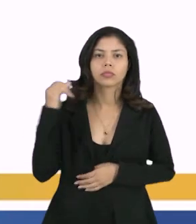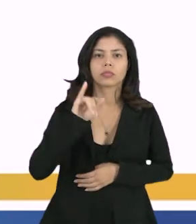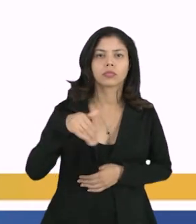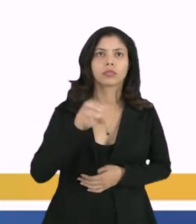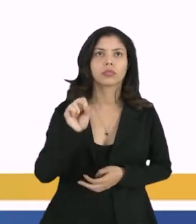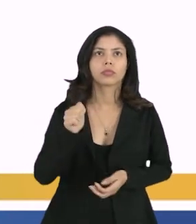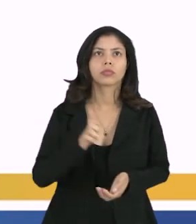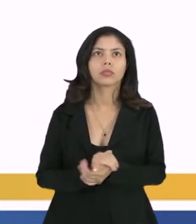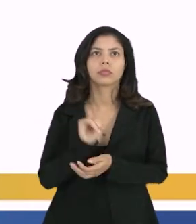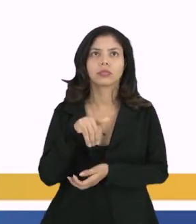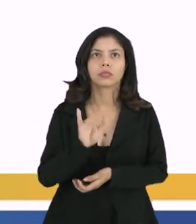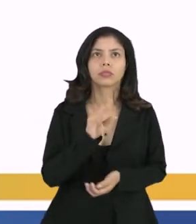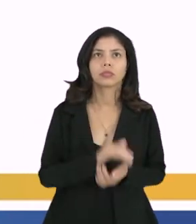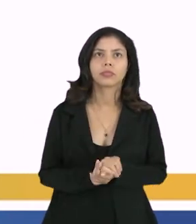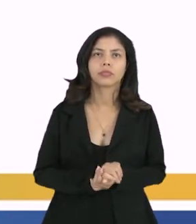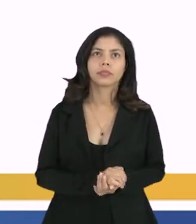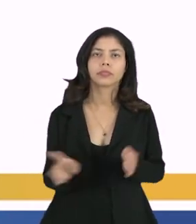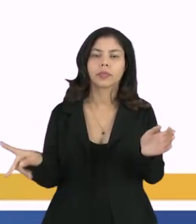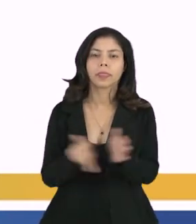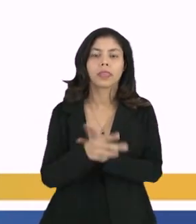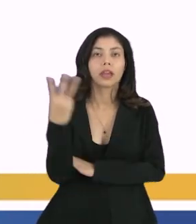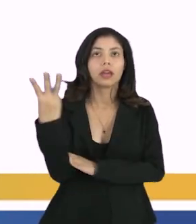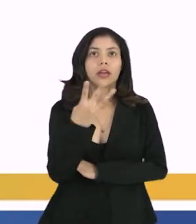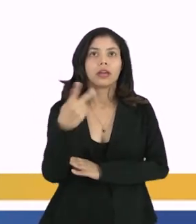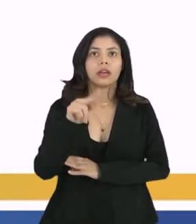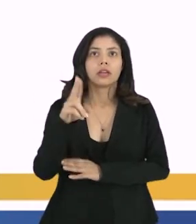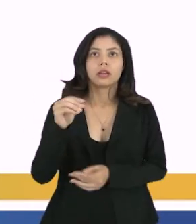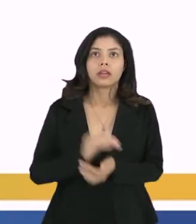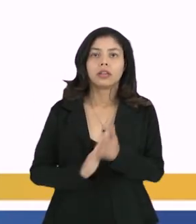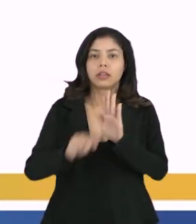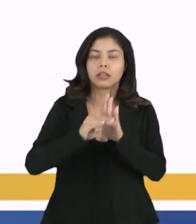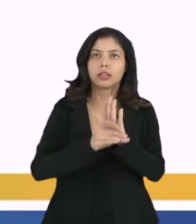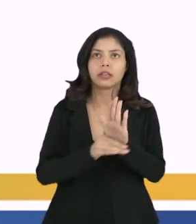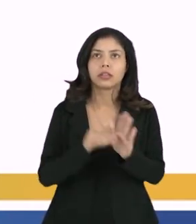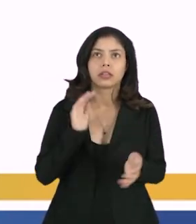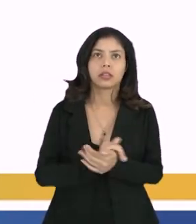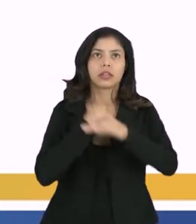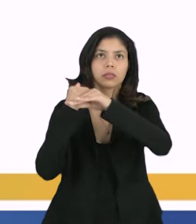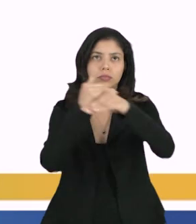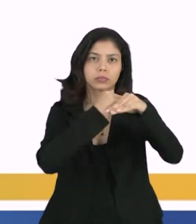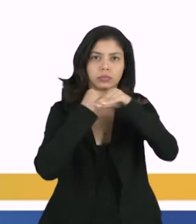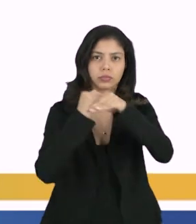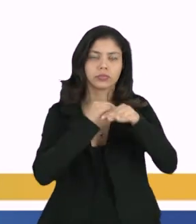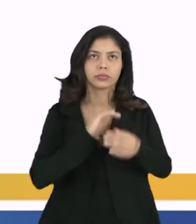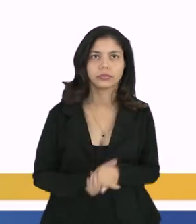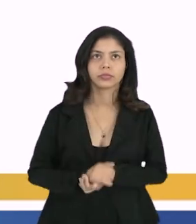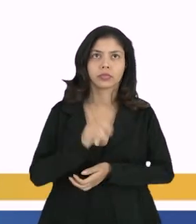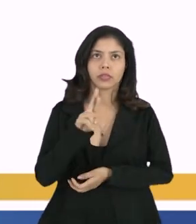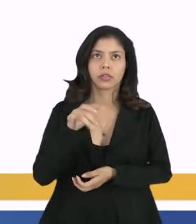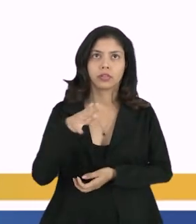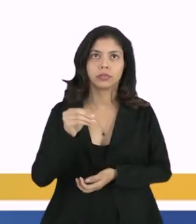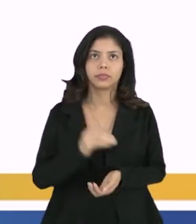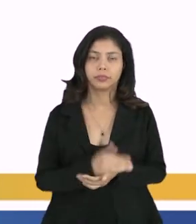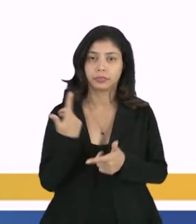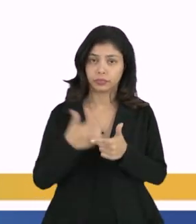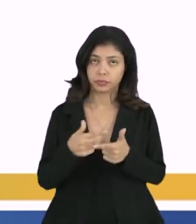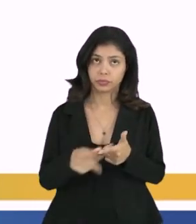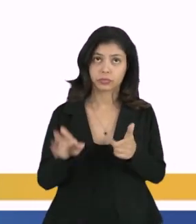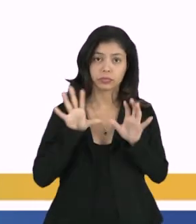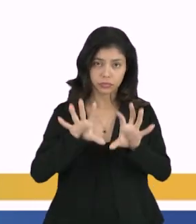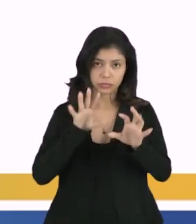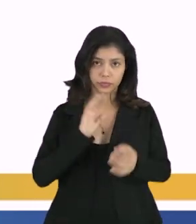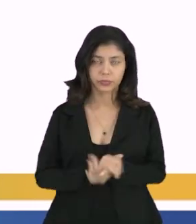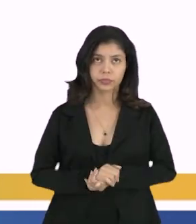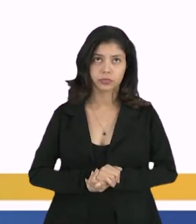de José e y a de Marcelo, determine 3 pares ordenados que satisfaçam a igualdade algébrica proposta